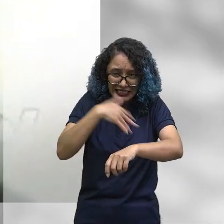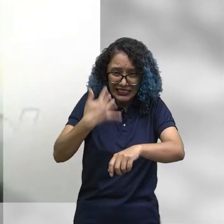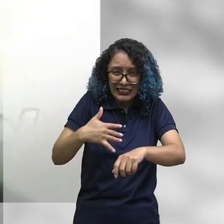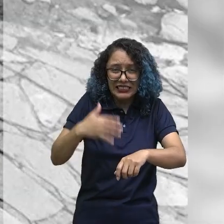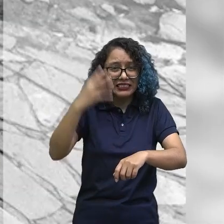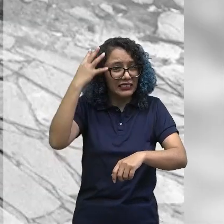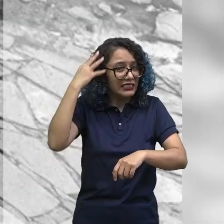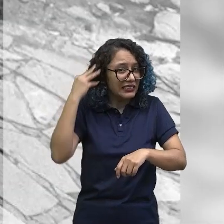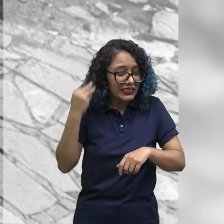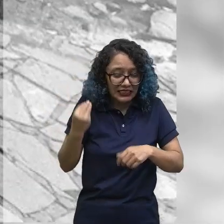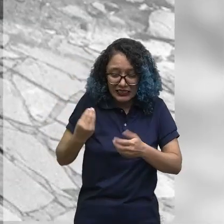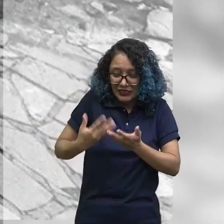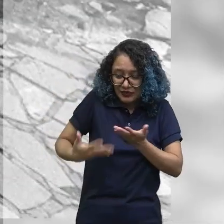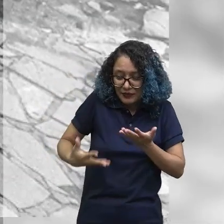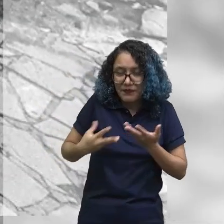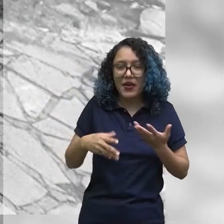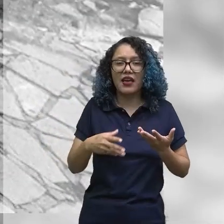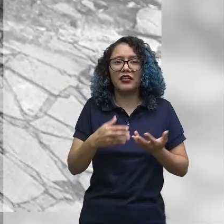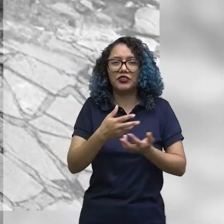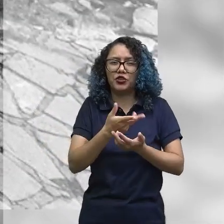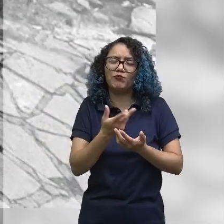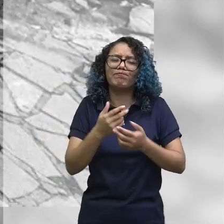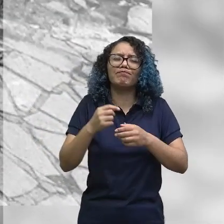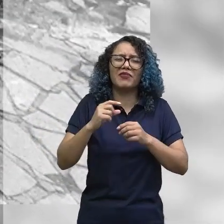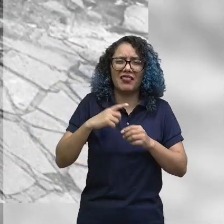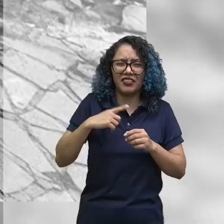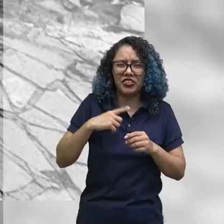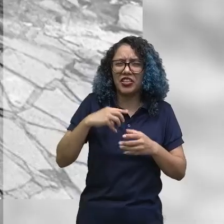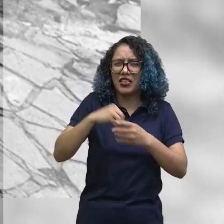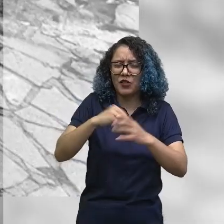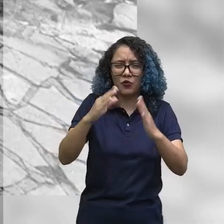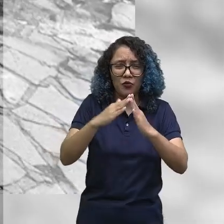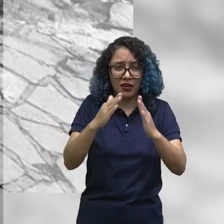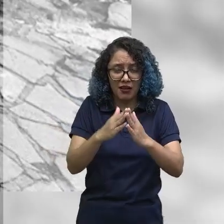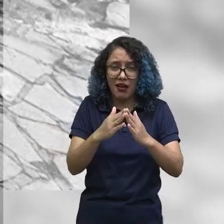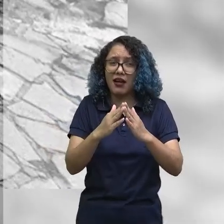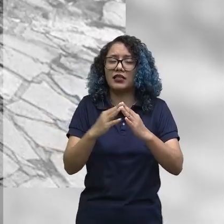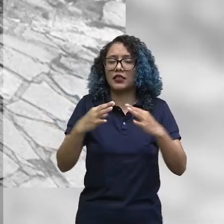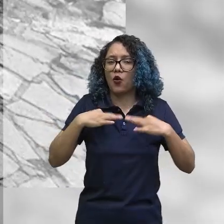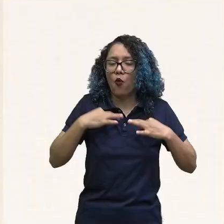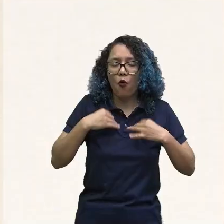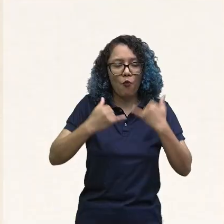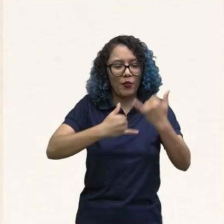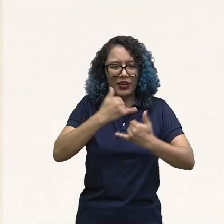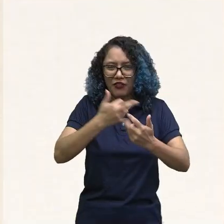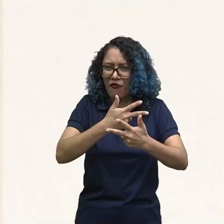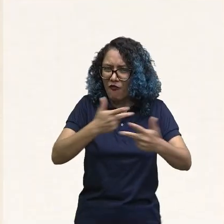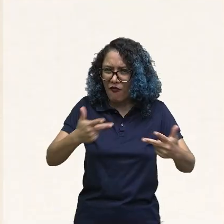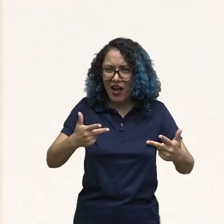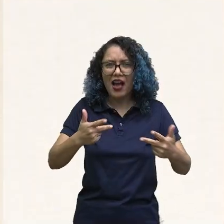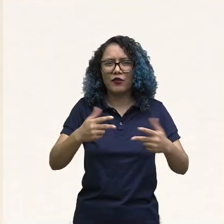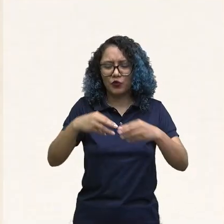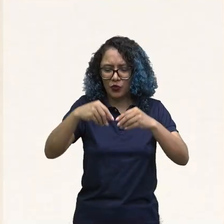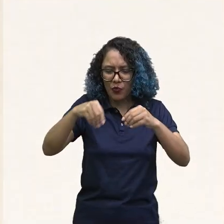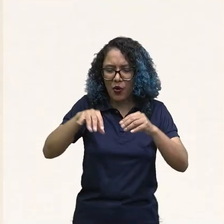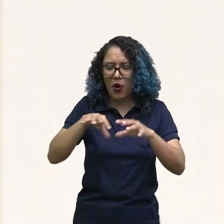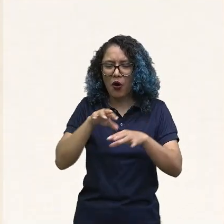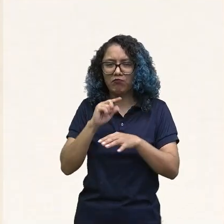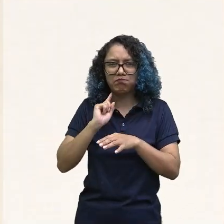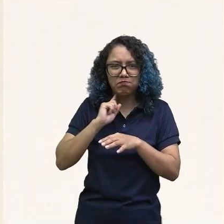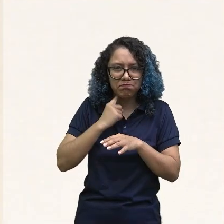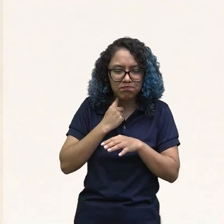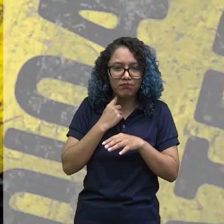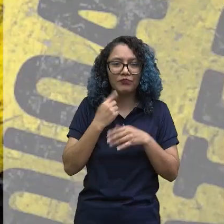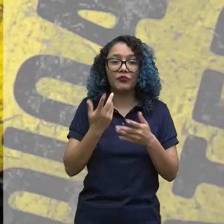cabelo. O material contaminou casas, roupas, utensílios e até brinquedos. Esse acidente matou